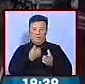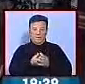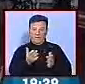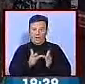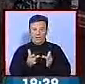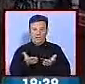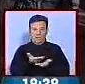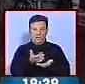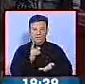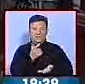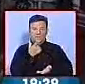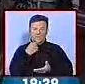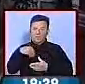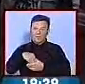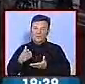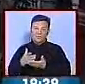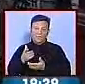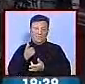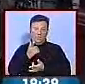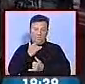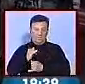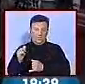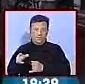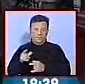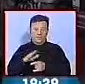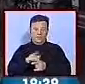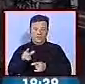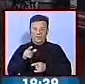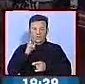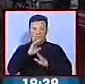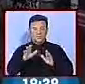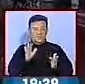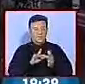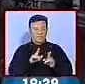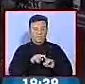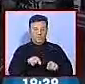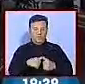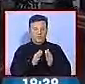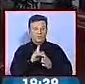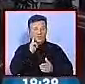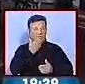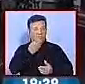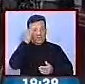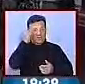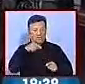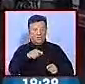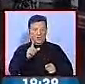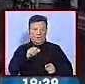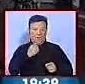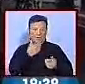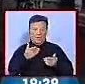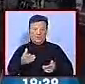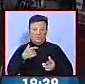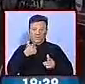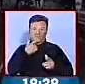que não é possível numa escola, por exemplo, através de exposições interativas como estas, com todas estas experiências, e sem dúvida que ajuda a